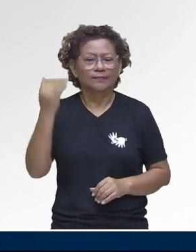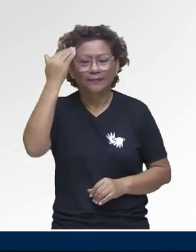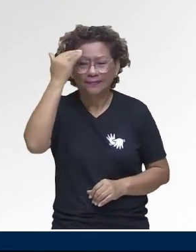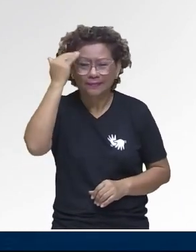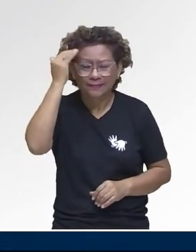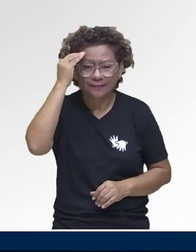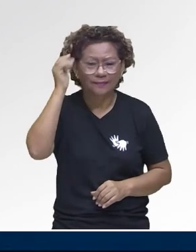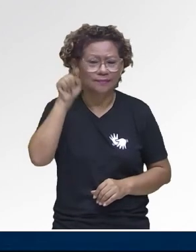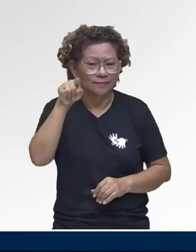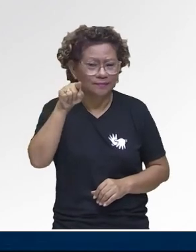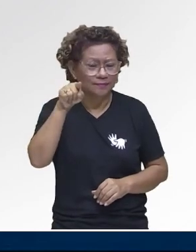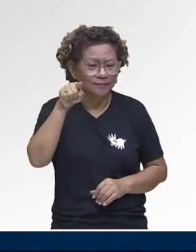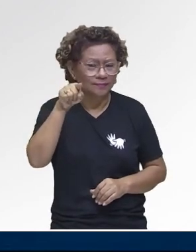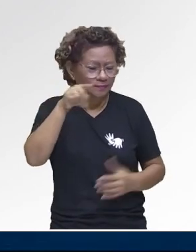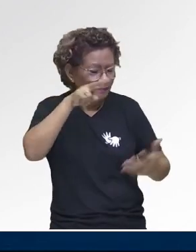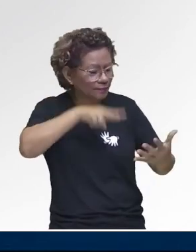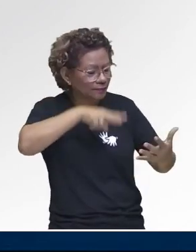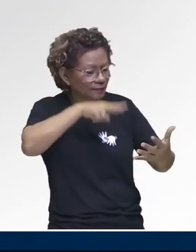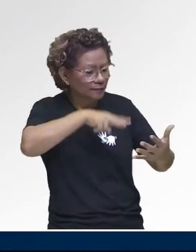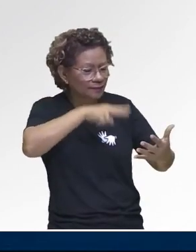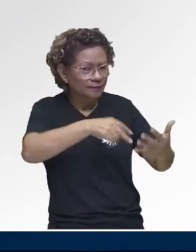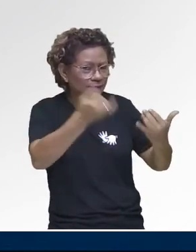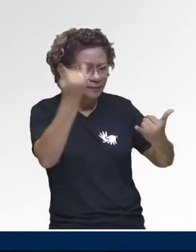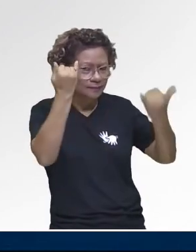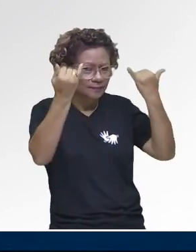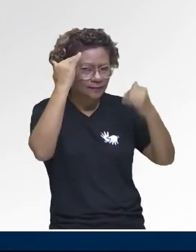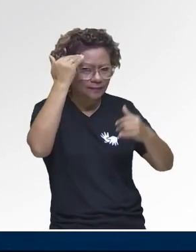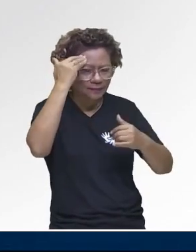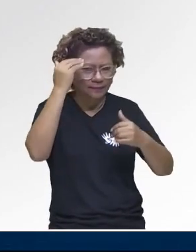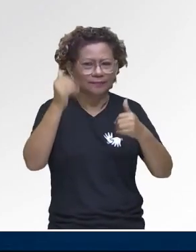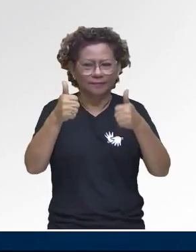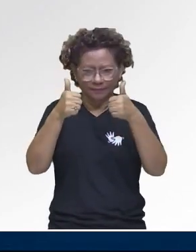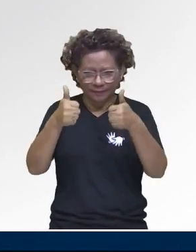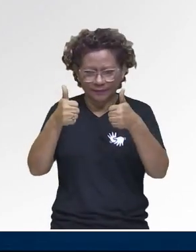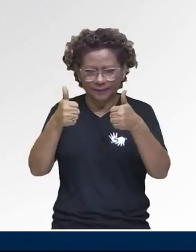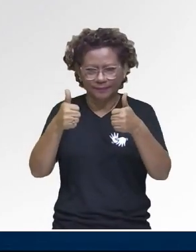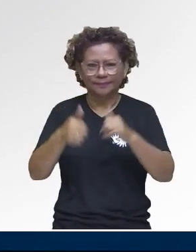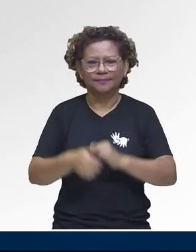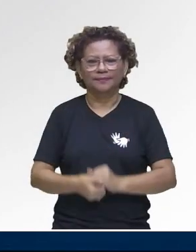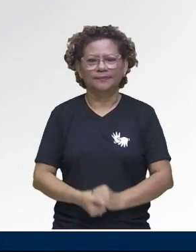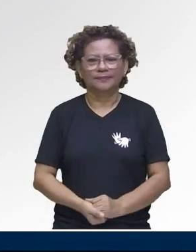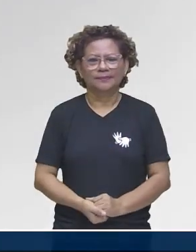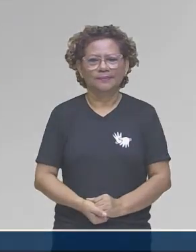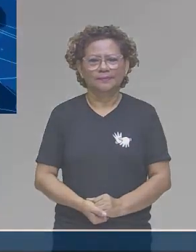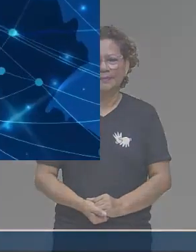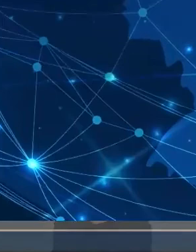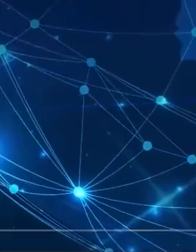importante, então, essa análise de vocês, tá bom?